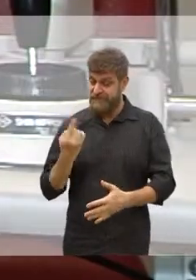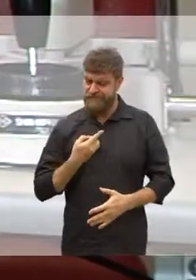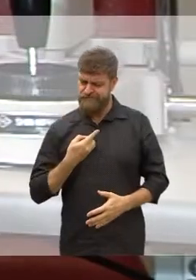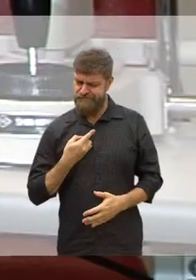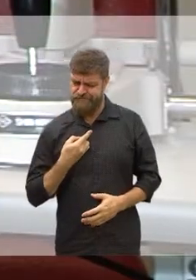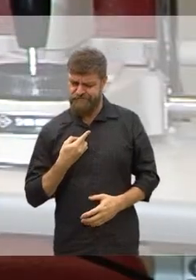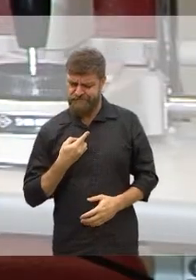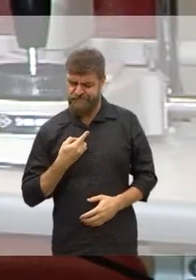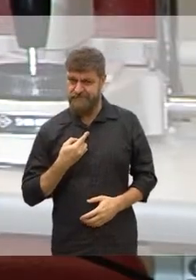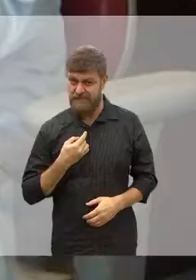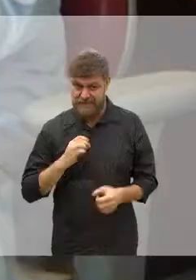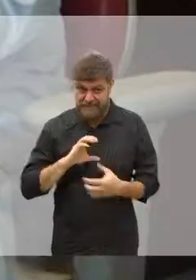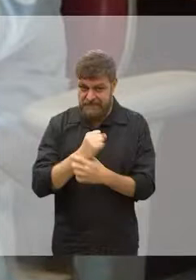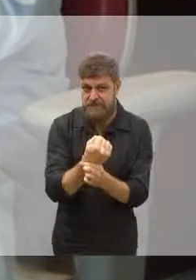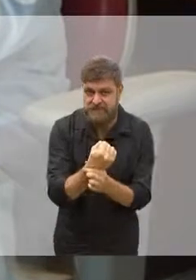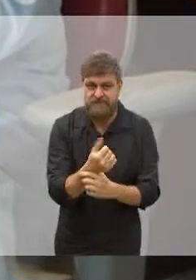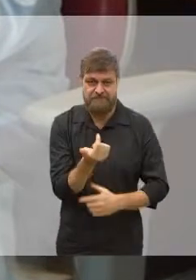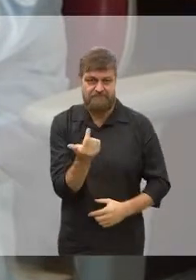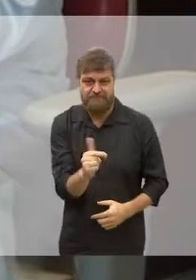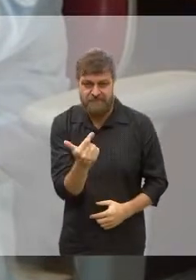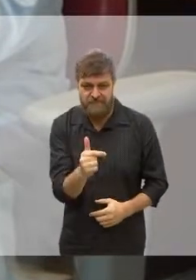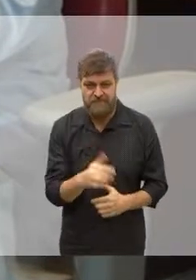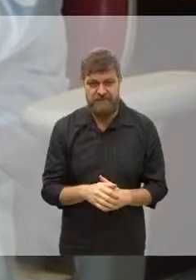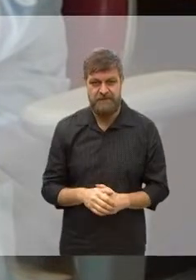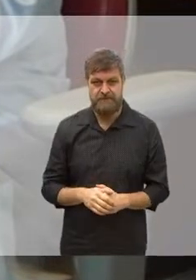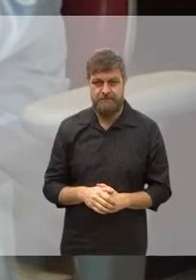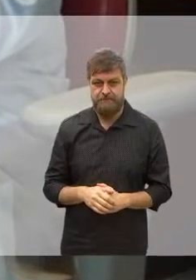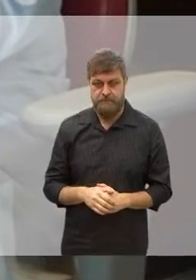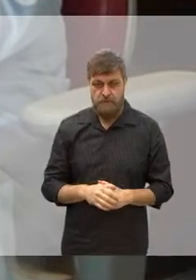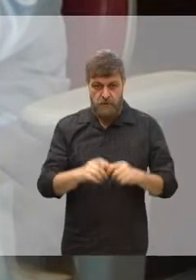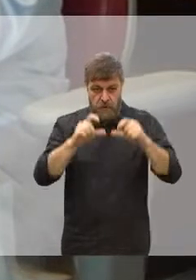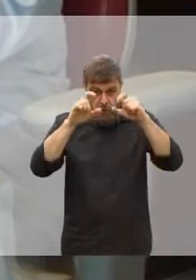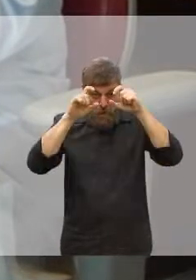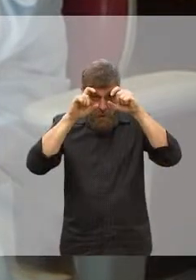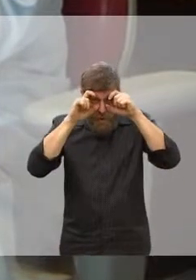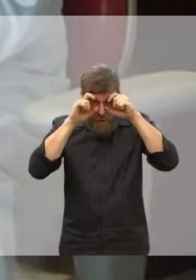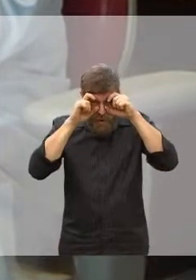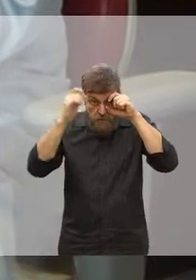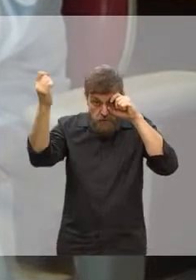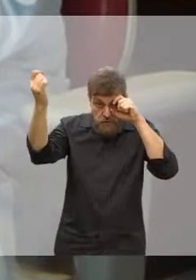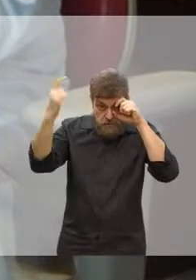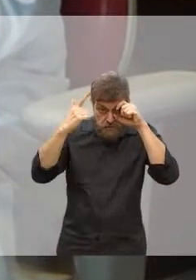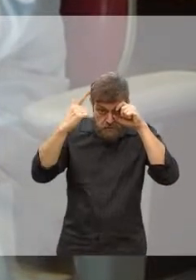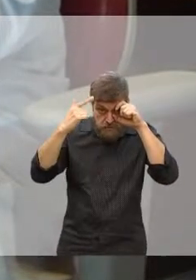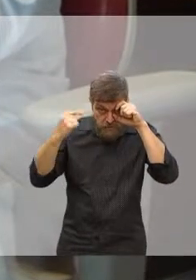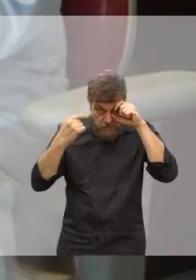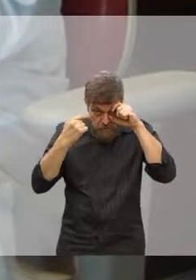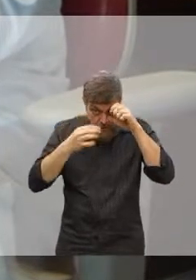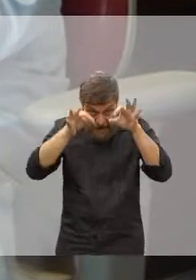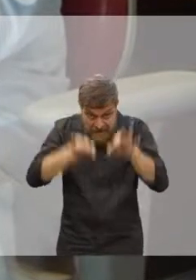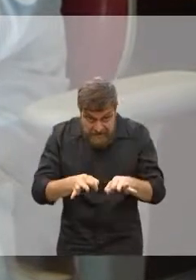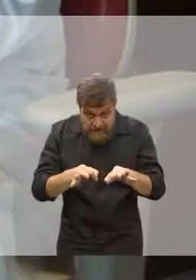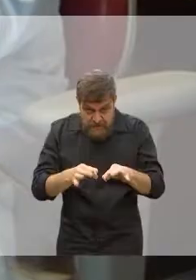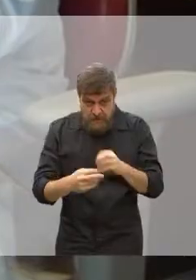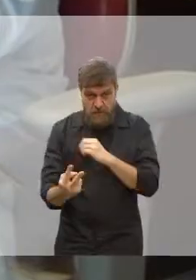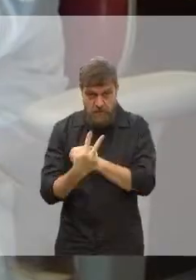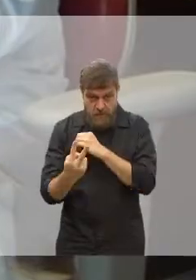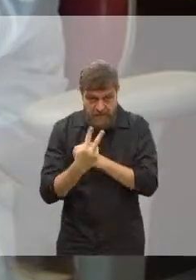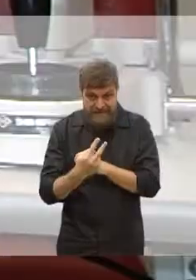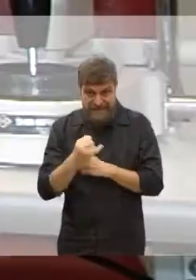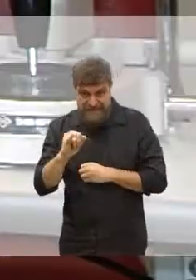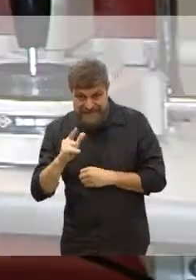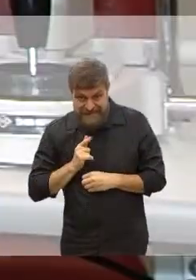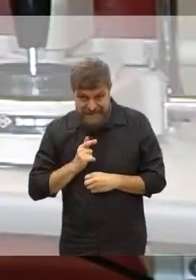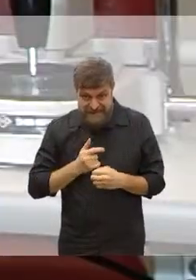tem essa garantia. Então, usar o óculos de sol nem sempre vai proteger se ele não tiver